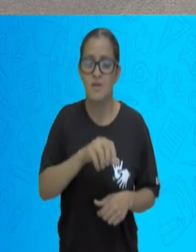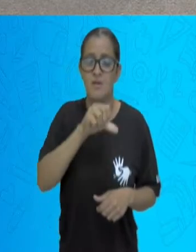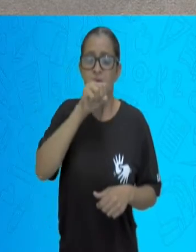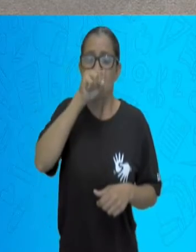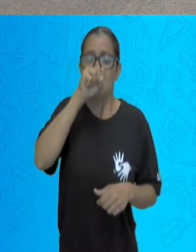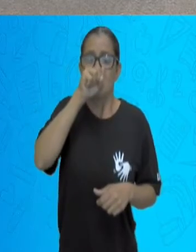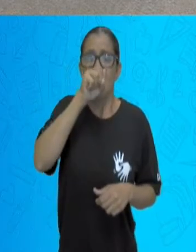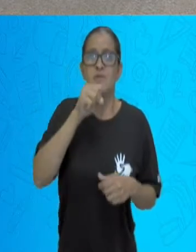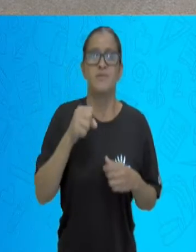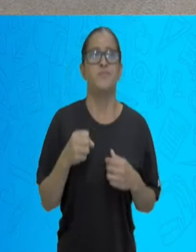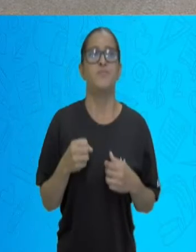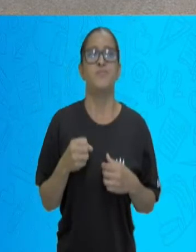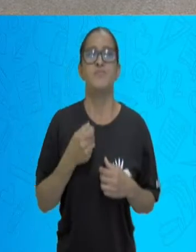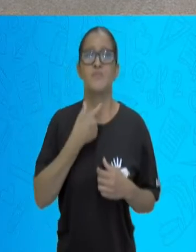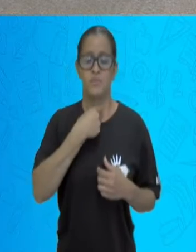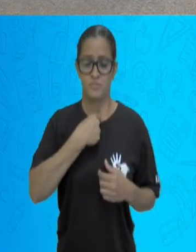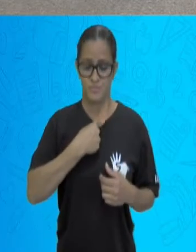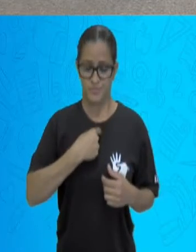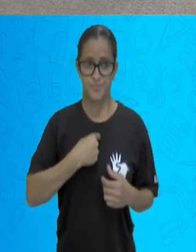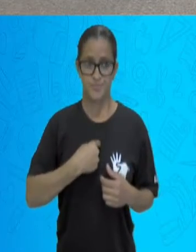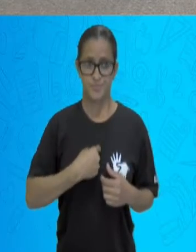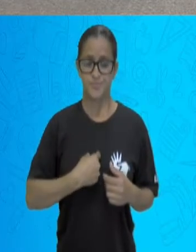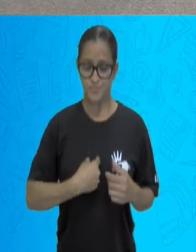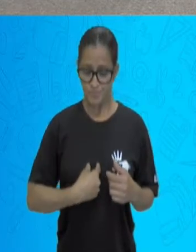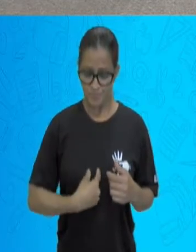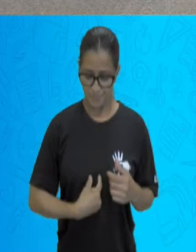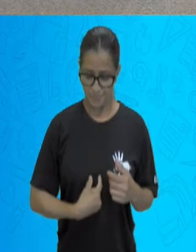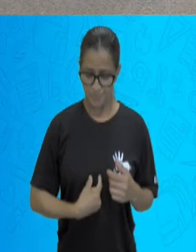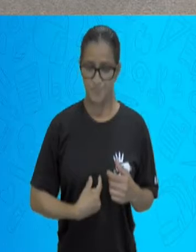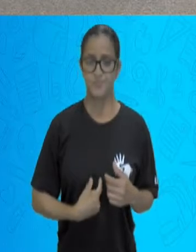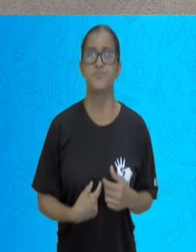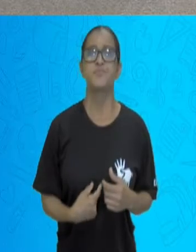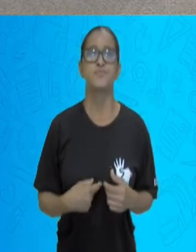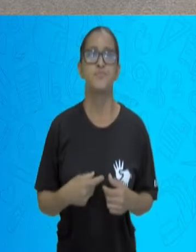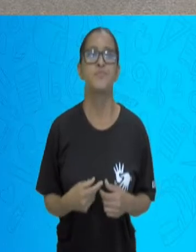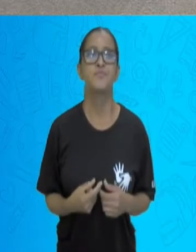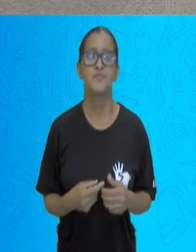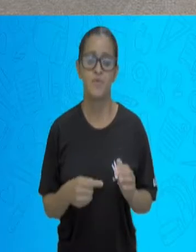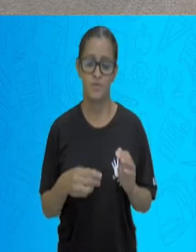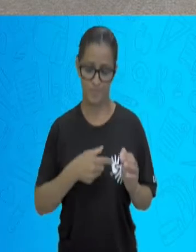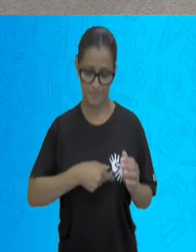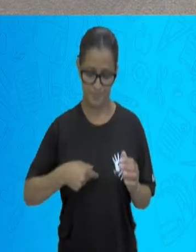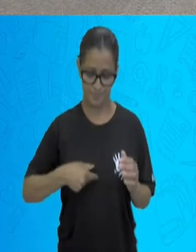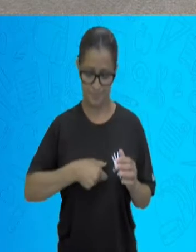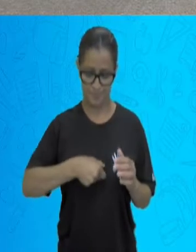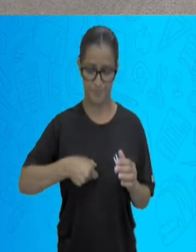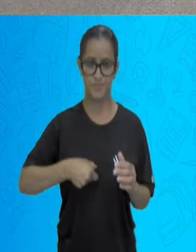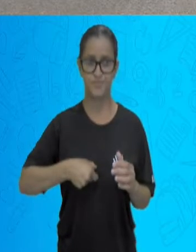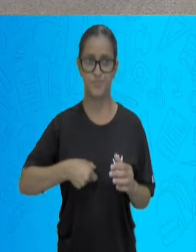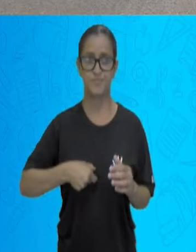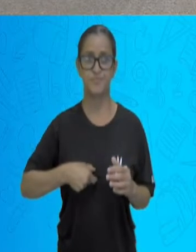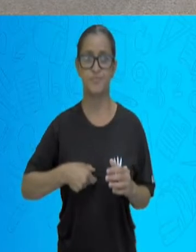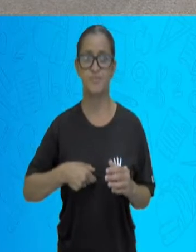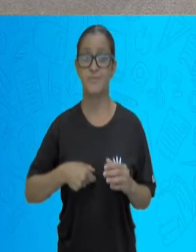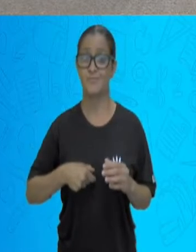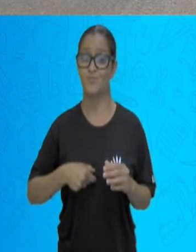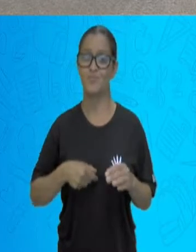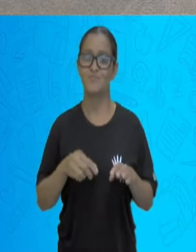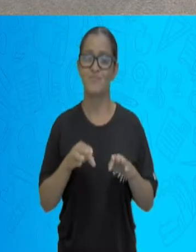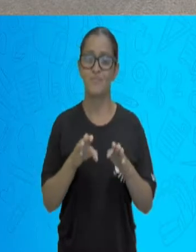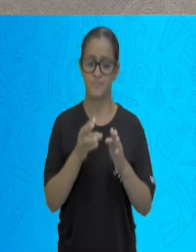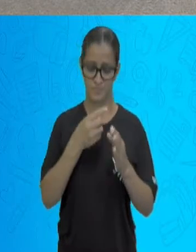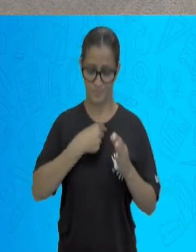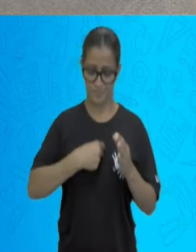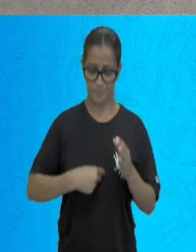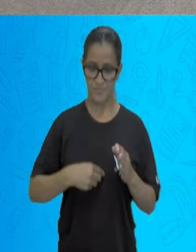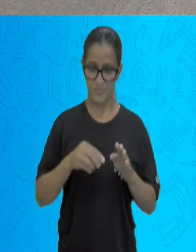a traqueia ela é um tubo. Então, ela faz isso mesmo, ó. Quando ela chega na base dela, ela se divide em duas. Ela